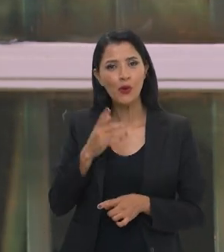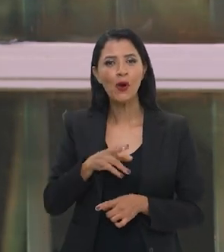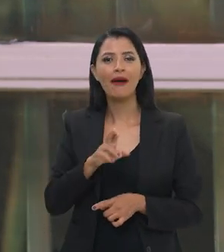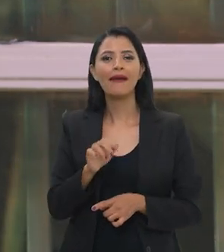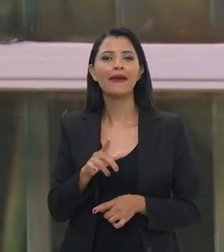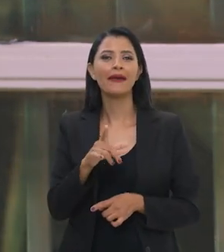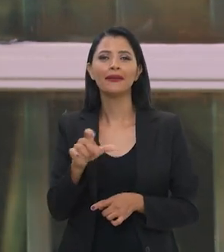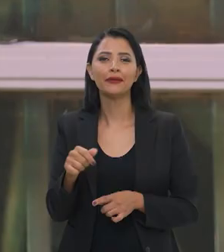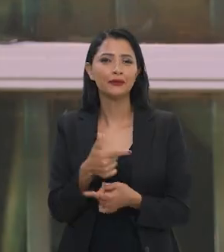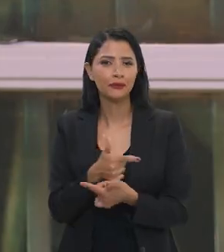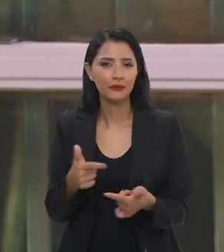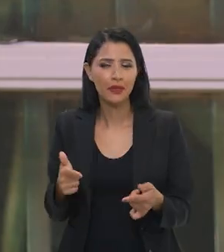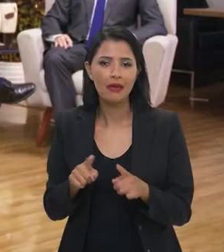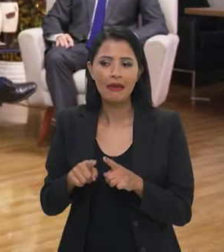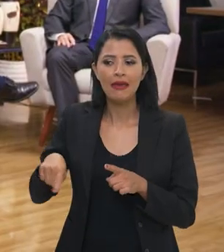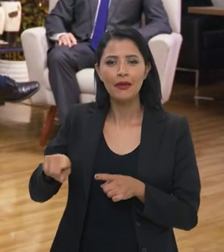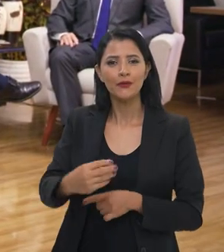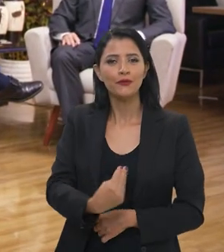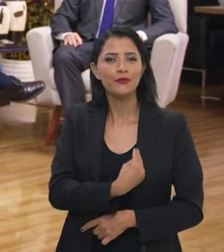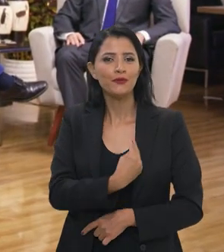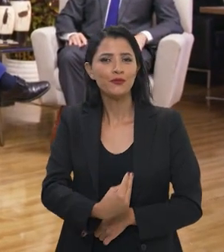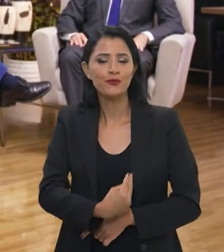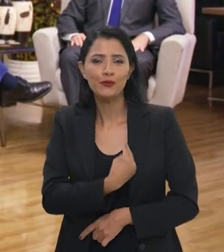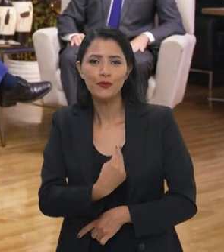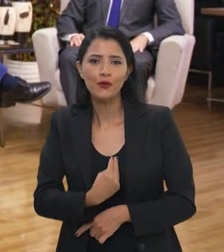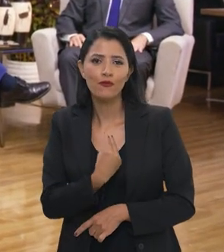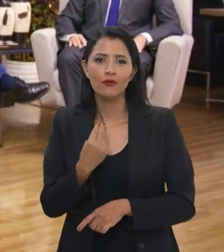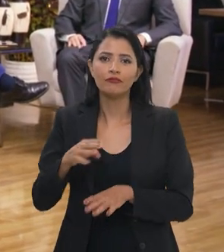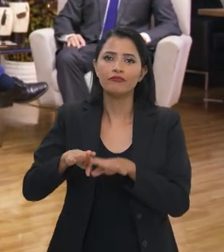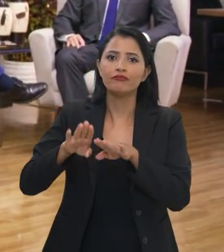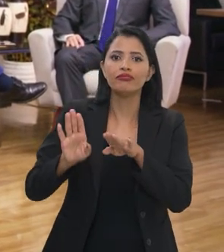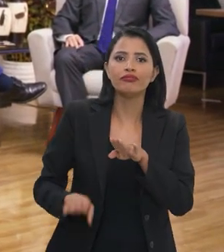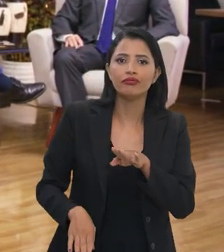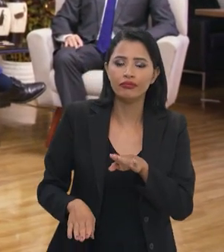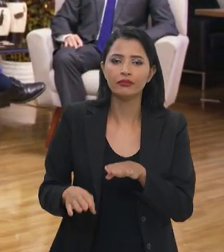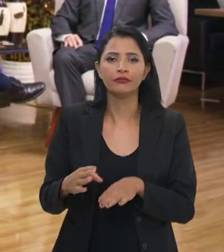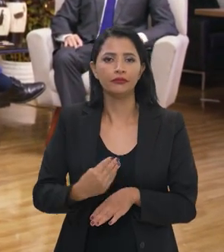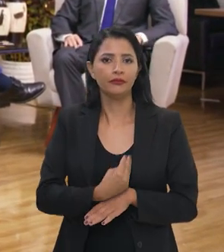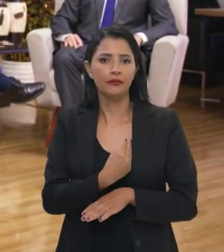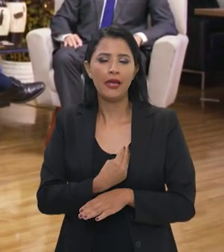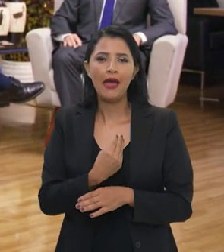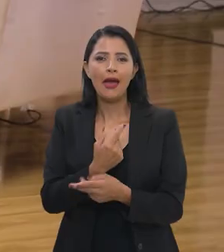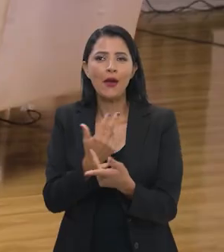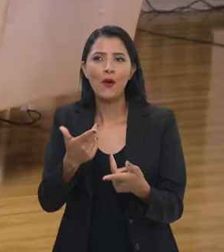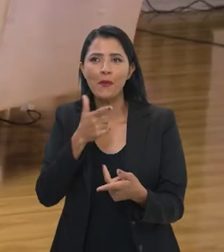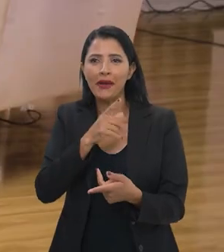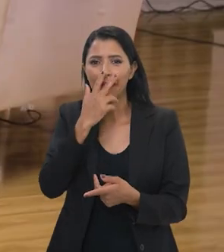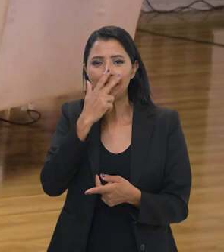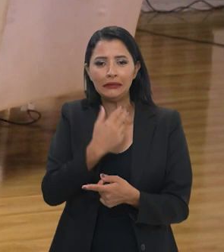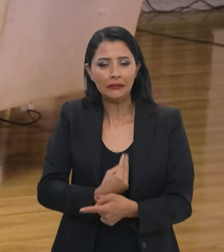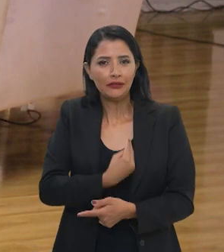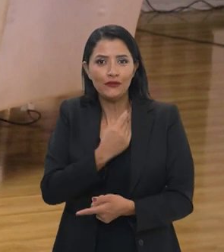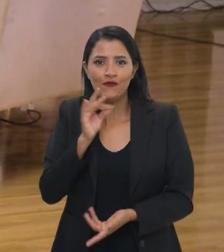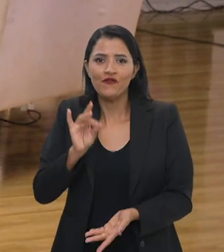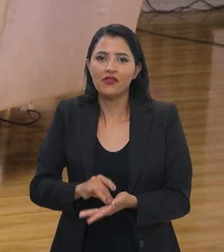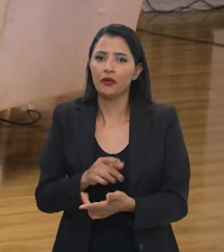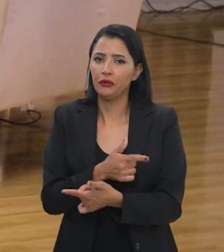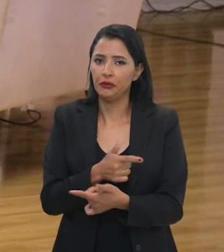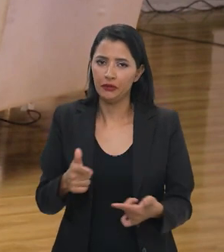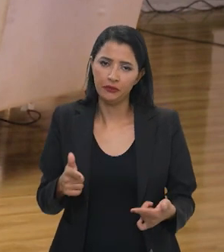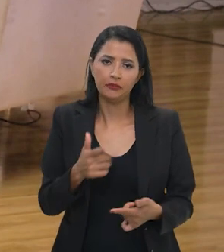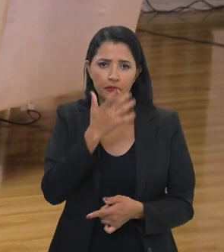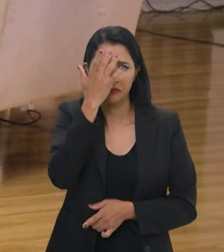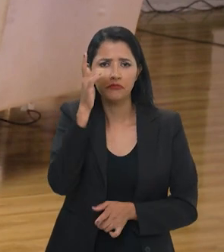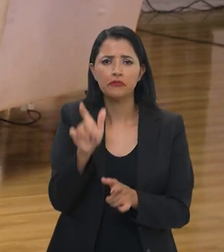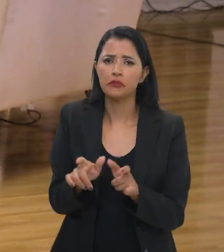como a gente diz assim ela vive numa subsistência é como nem existisse